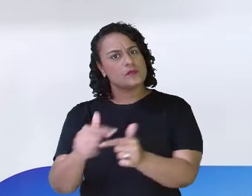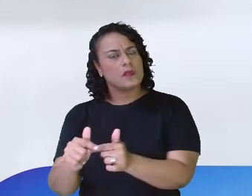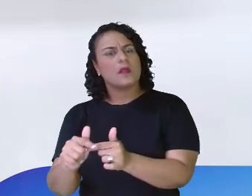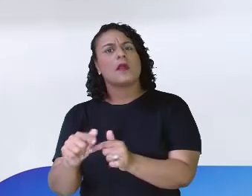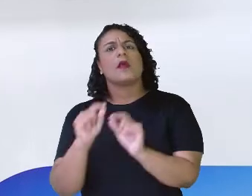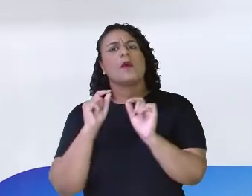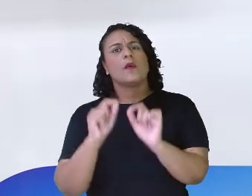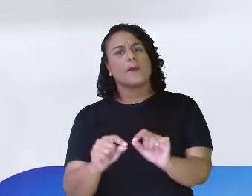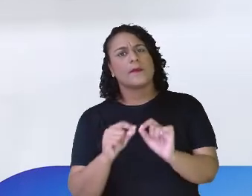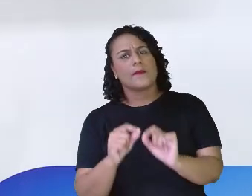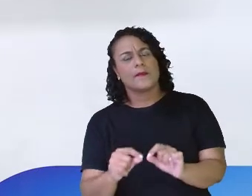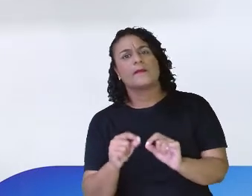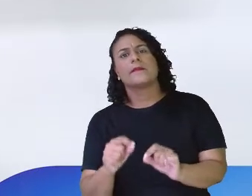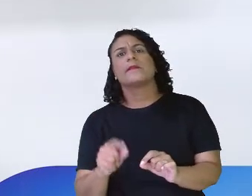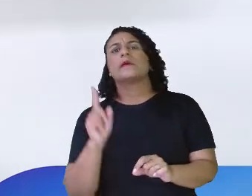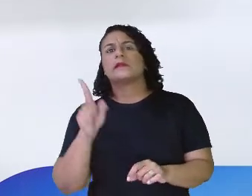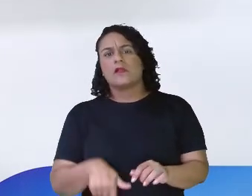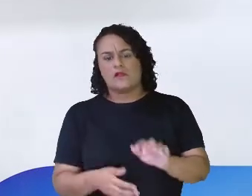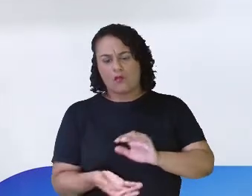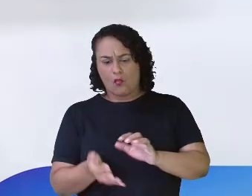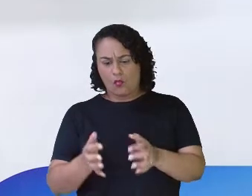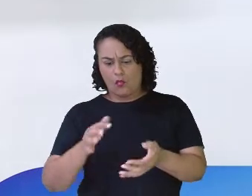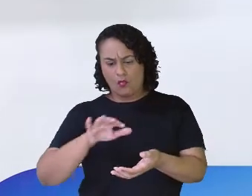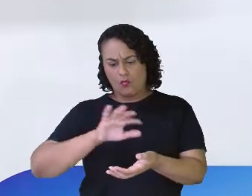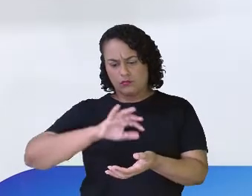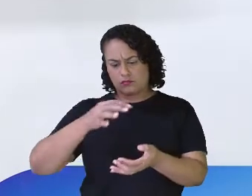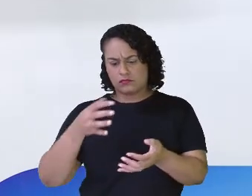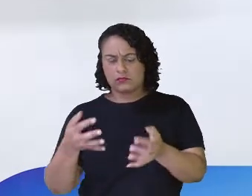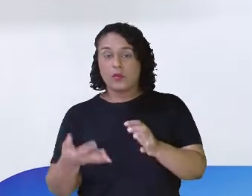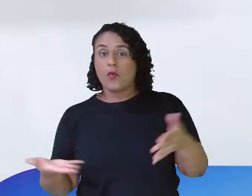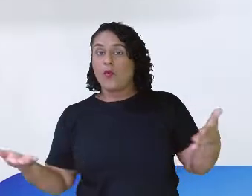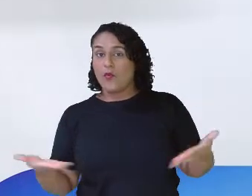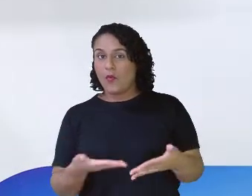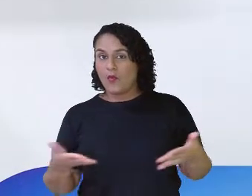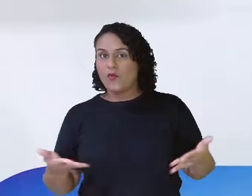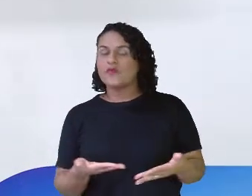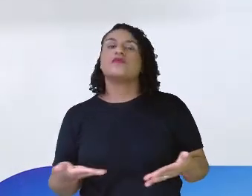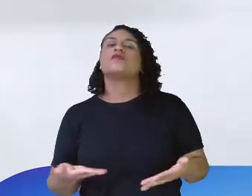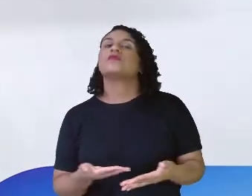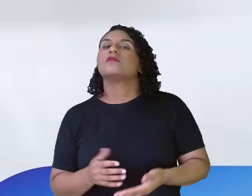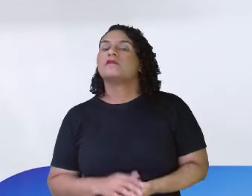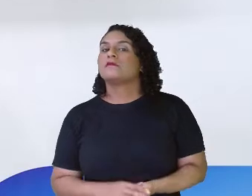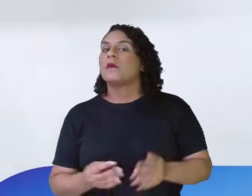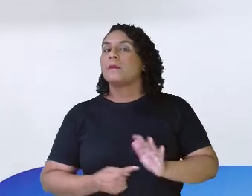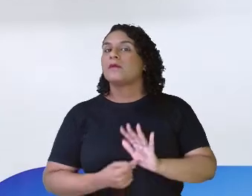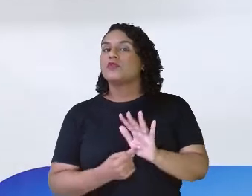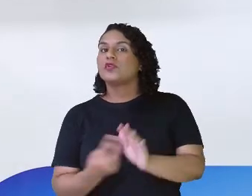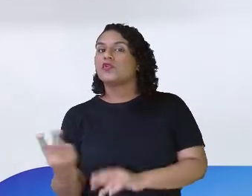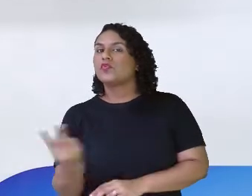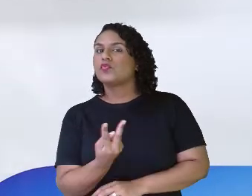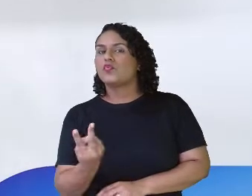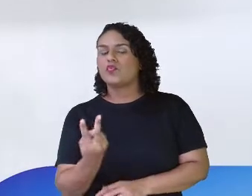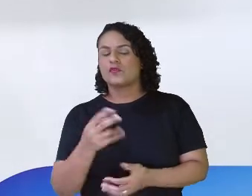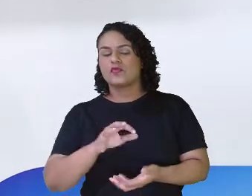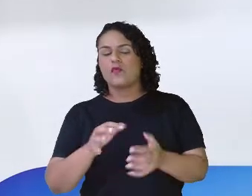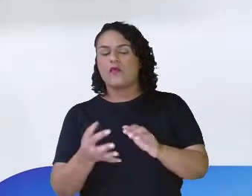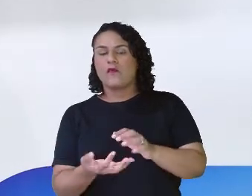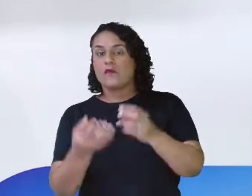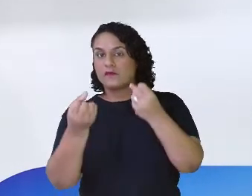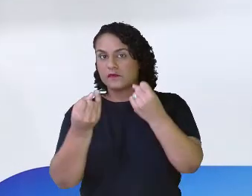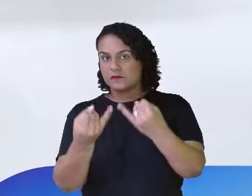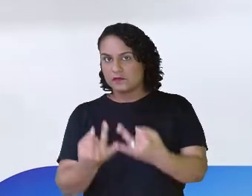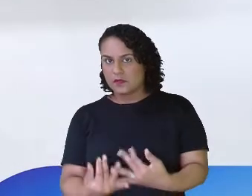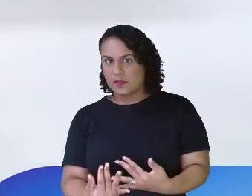está falando sobre formas. E hoje a gente vai trabalhar duas dessas formas. Eu vou explicar mais